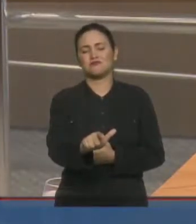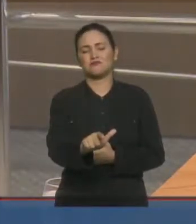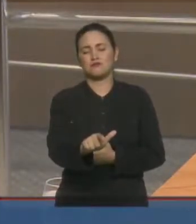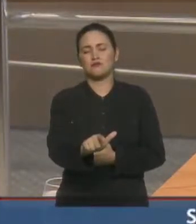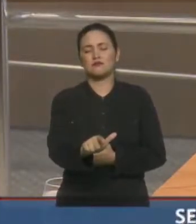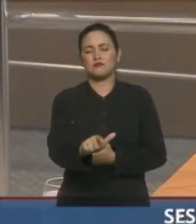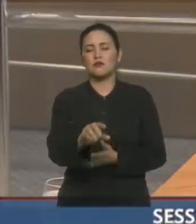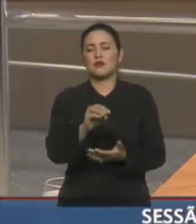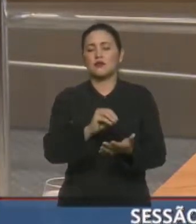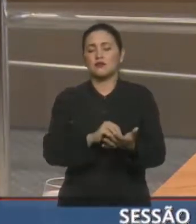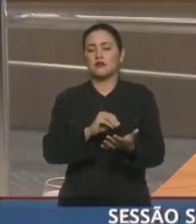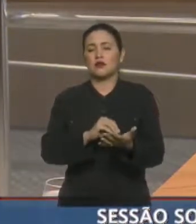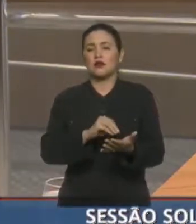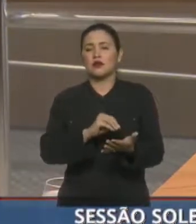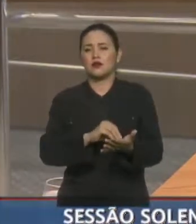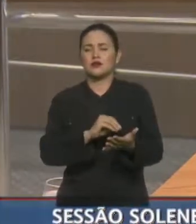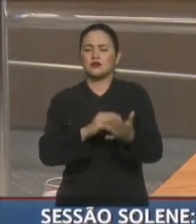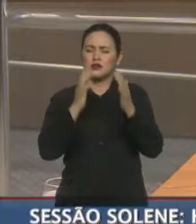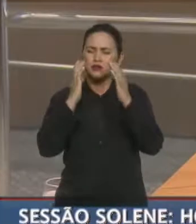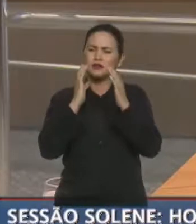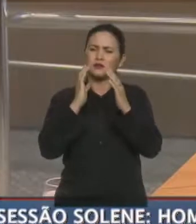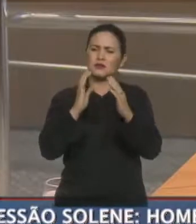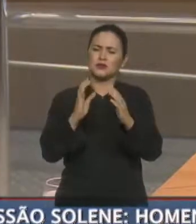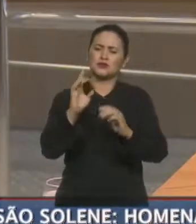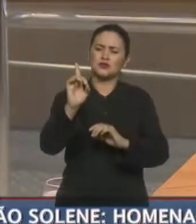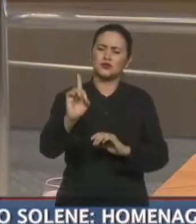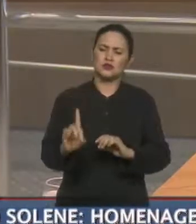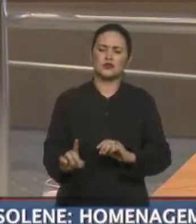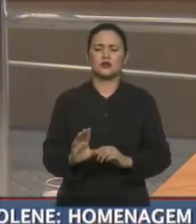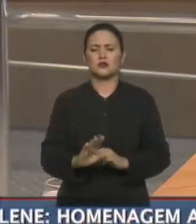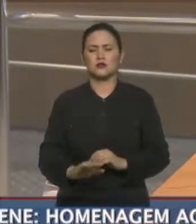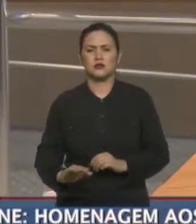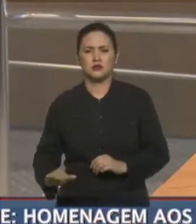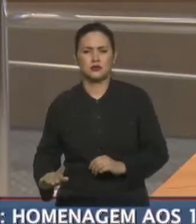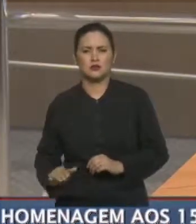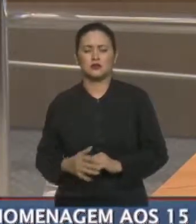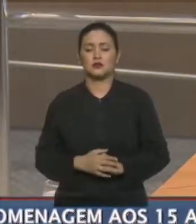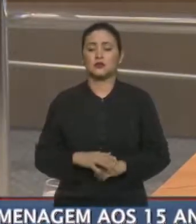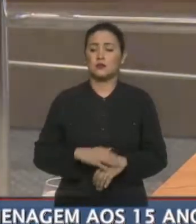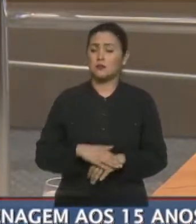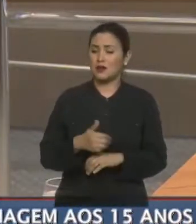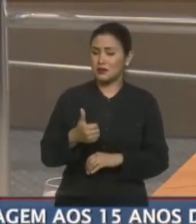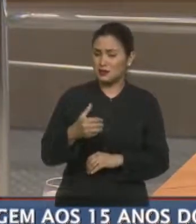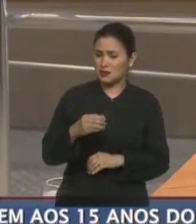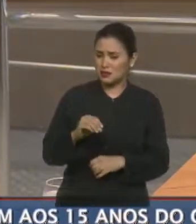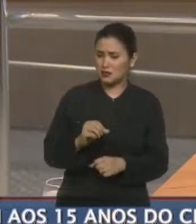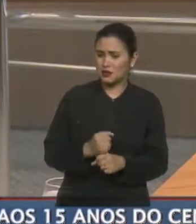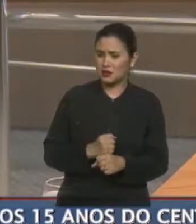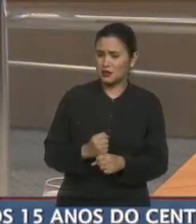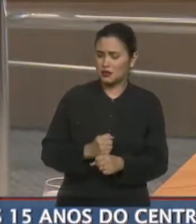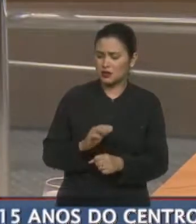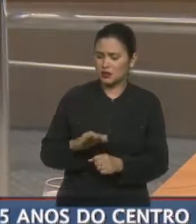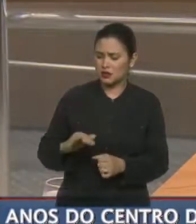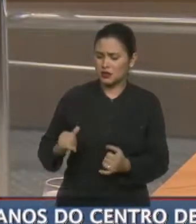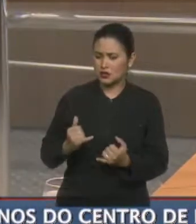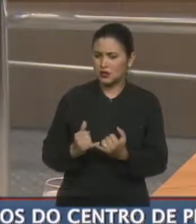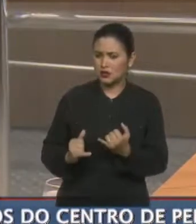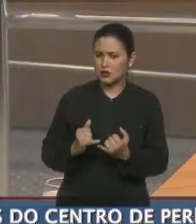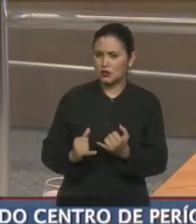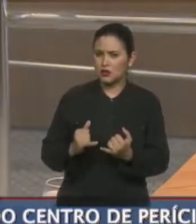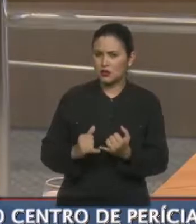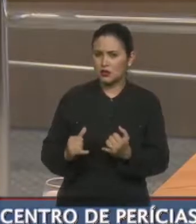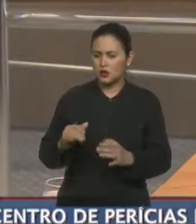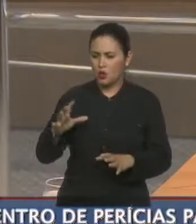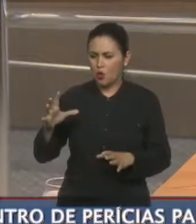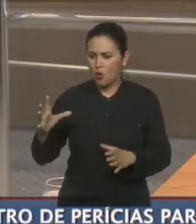mais de uma década, crianças foram, e alguns adolescentes foram